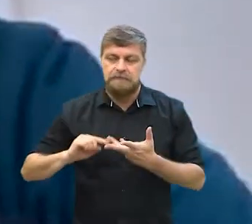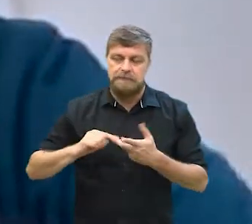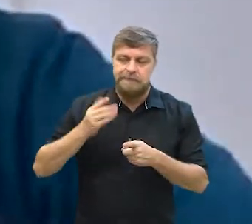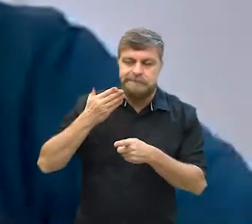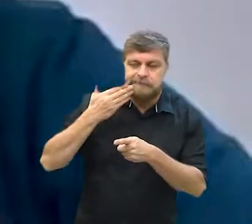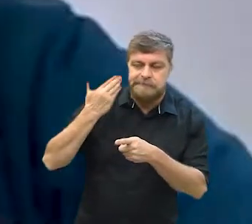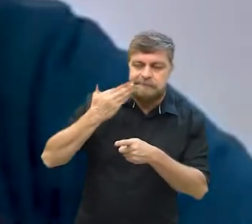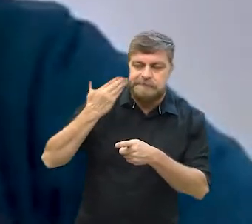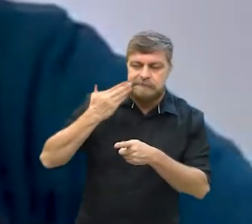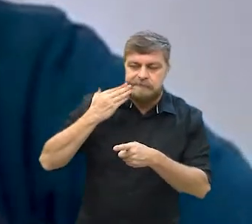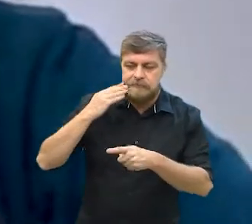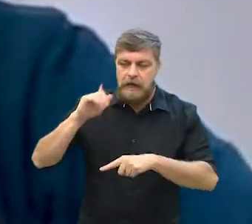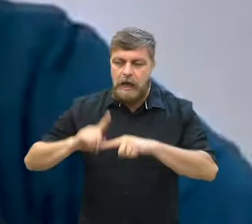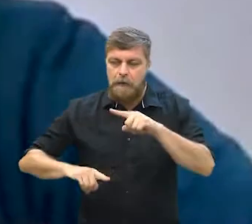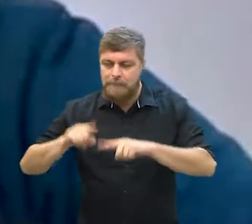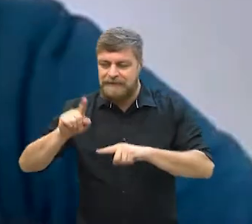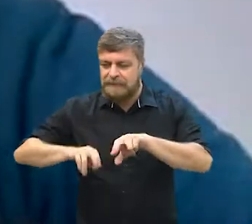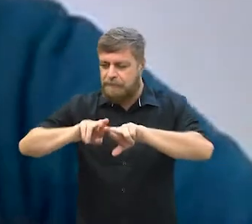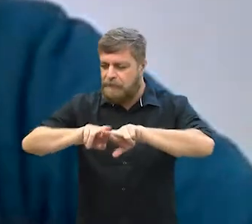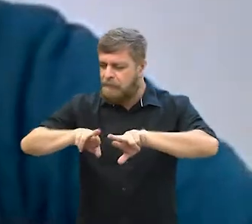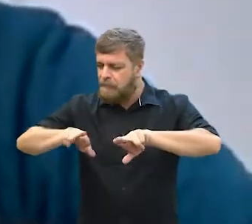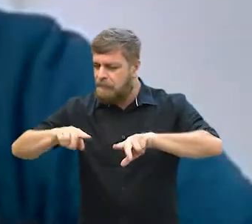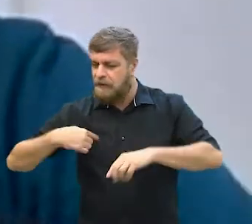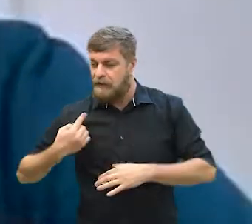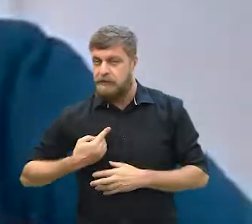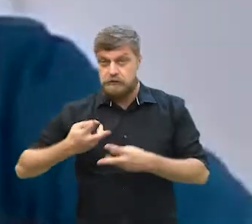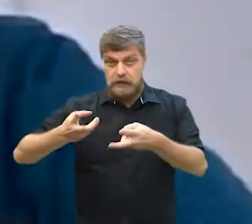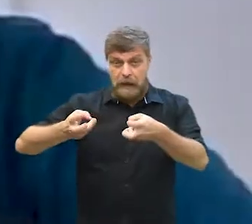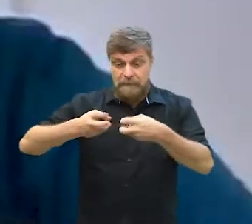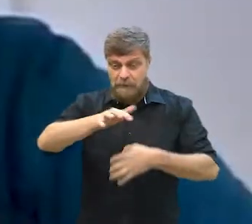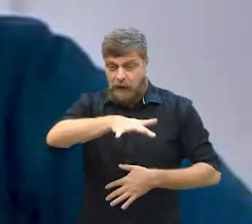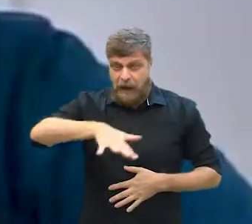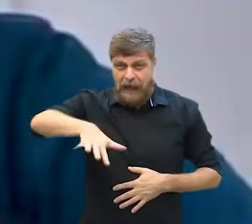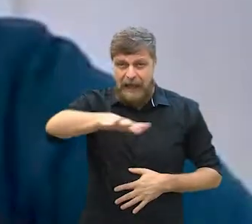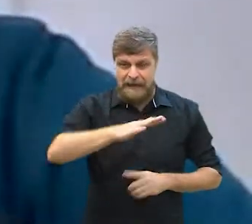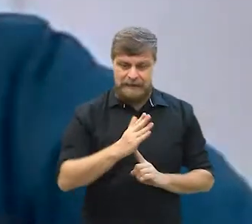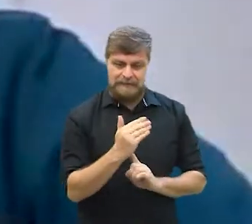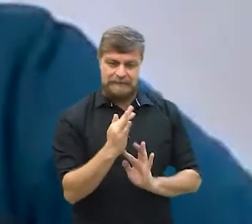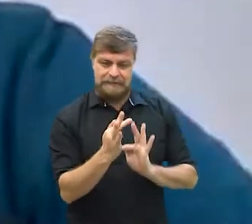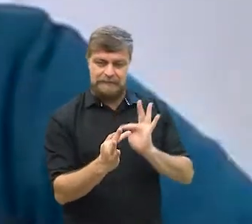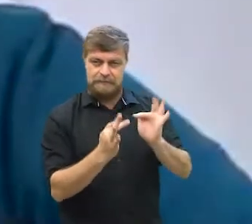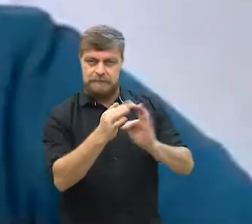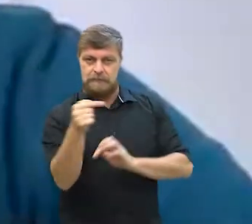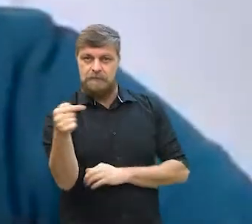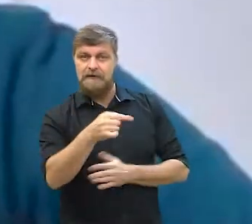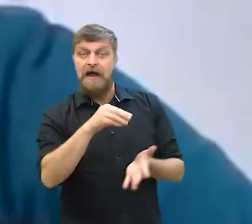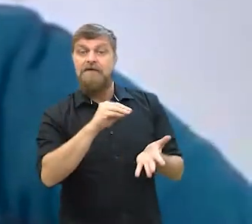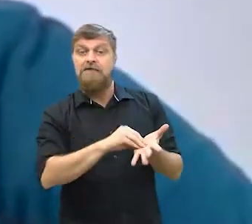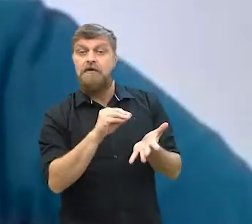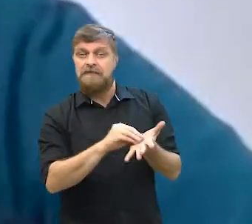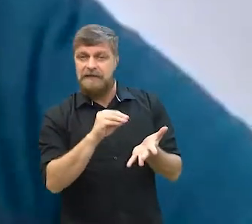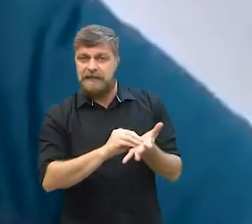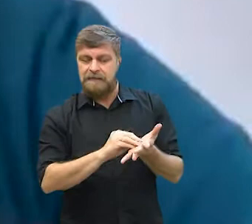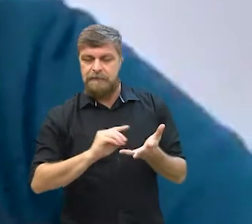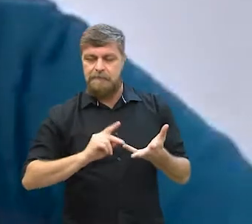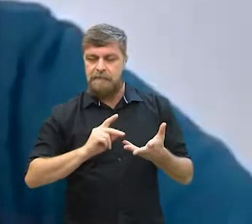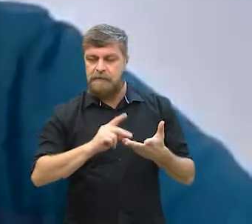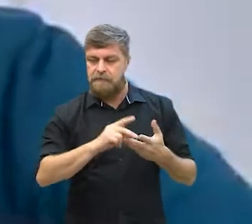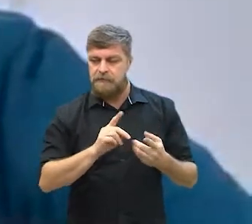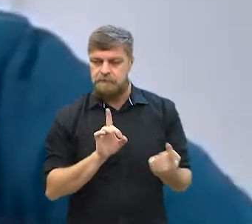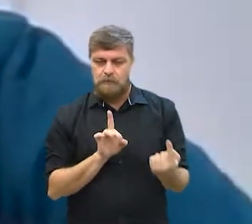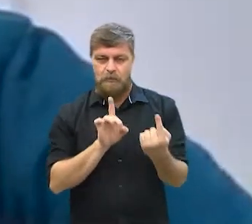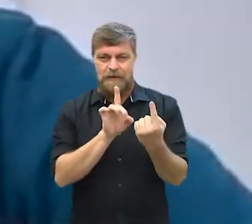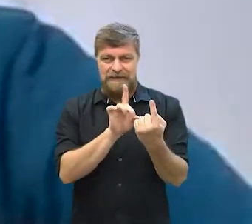oportunidades, encapsulamos alguns produtos, percebemos que o mercado tecnológico estava carente, né, de